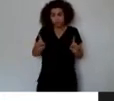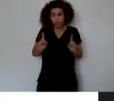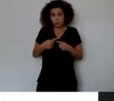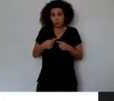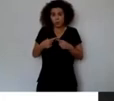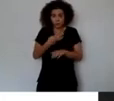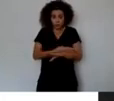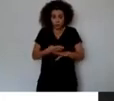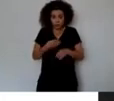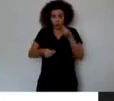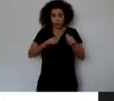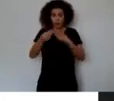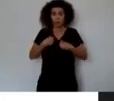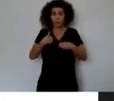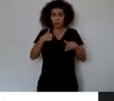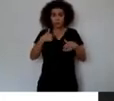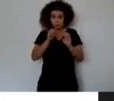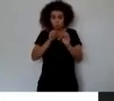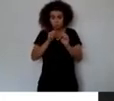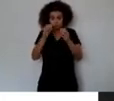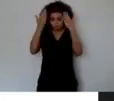minha prática, sendo que ele não me atravessa, né?